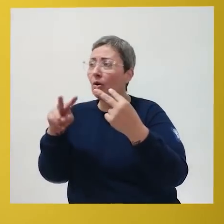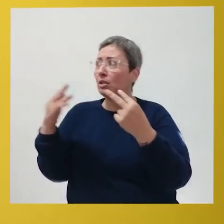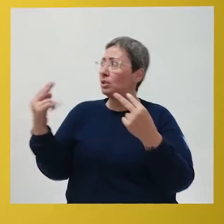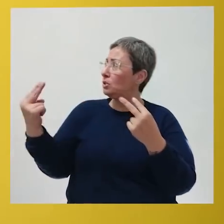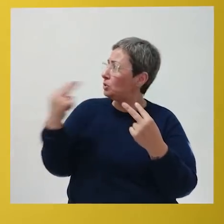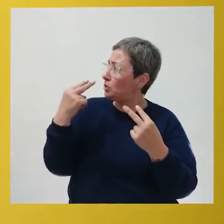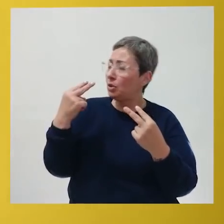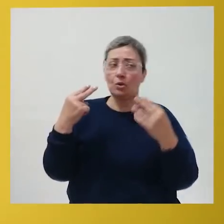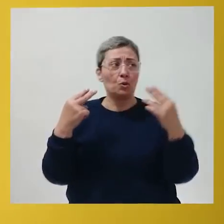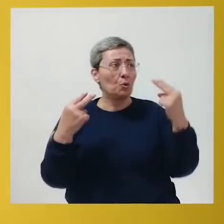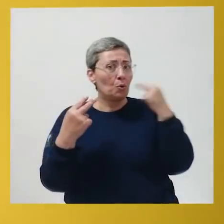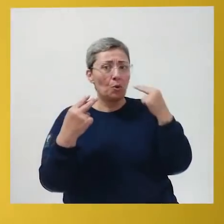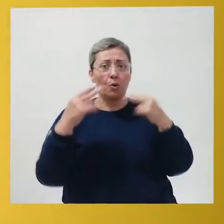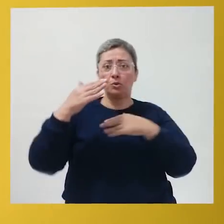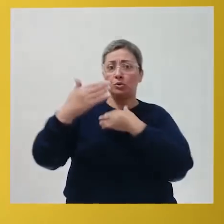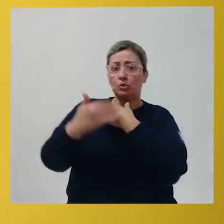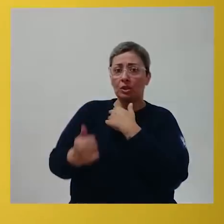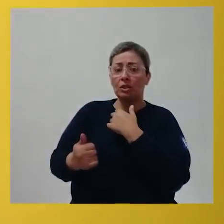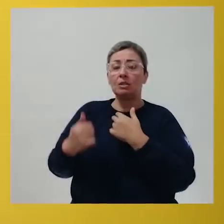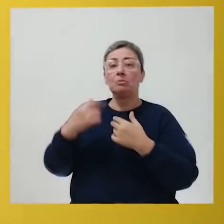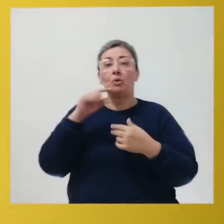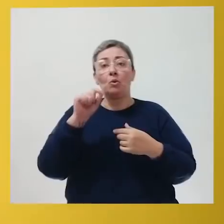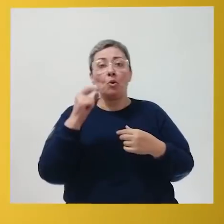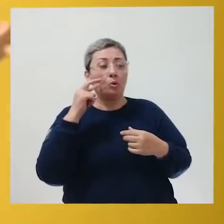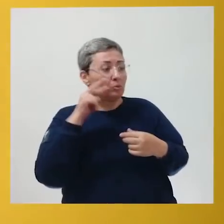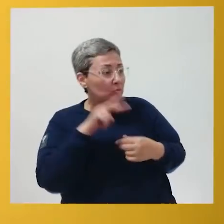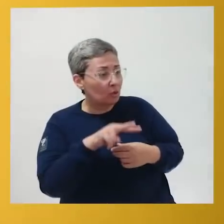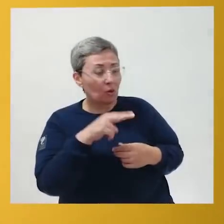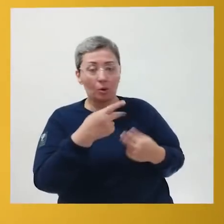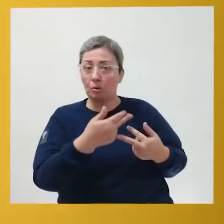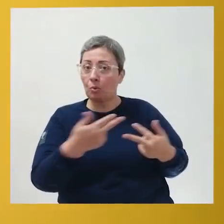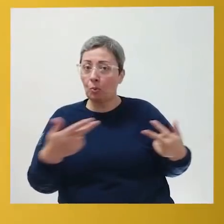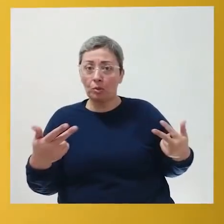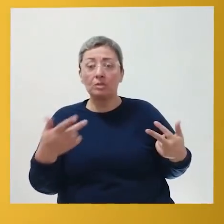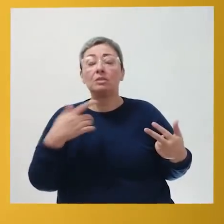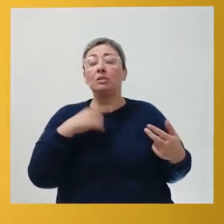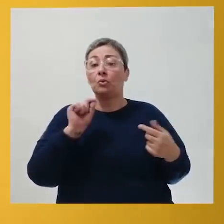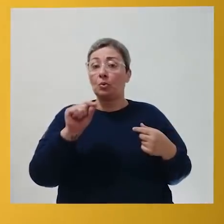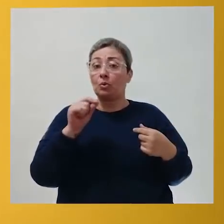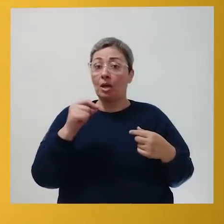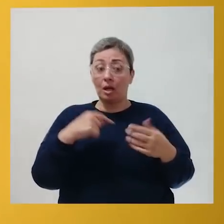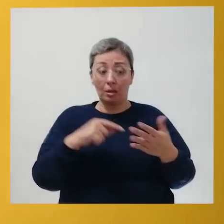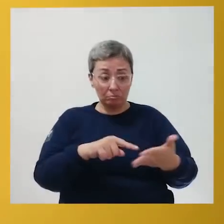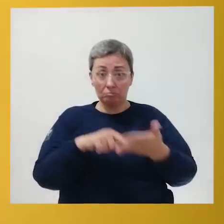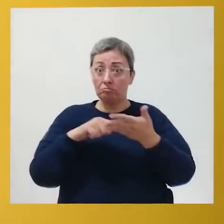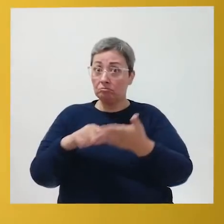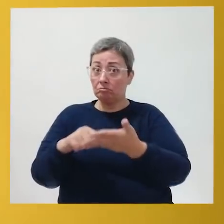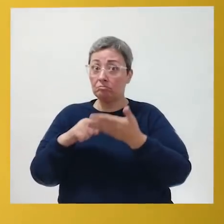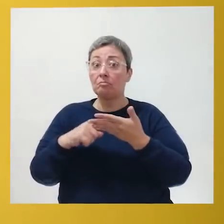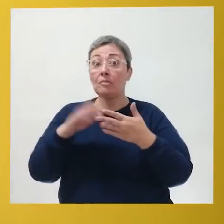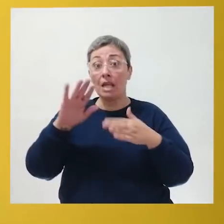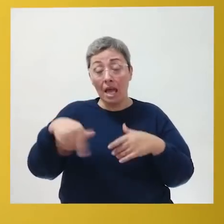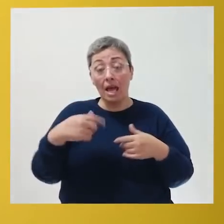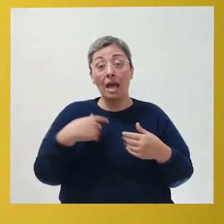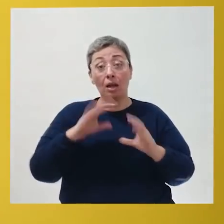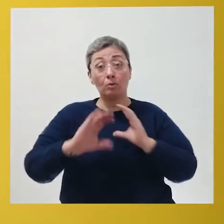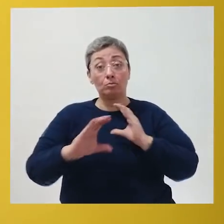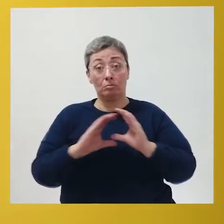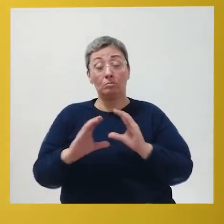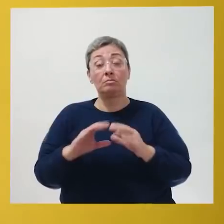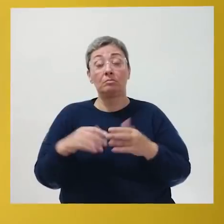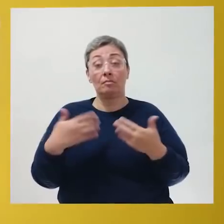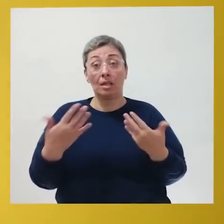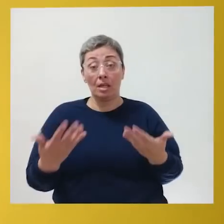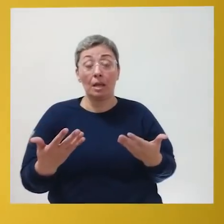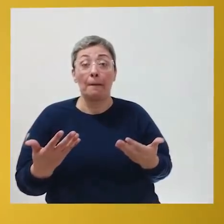sou chamado, quando eu emito contato visual para os objetos, né, que me são apresentados. Isso é